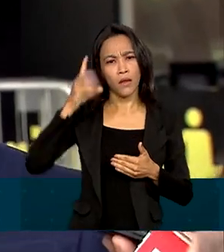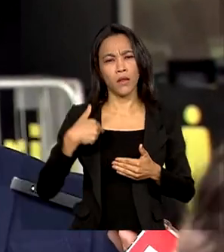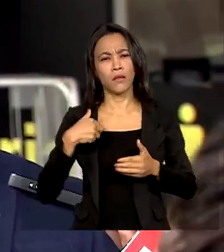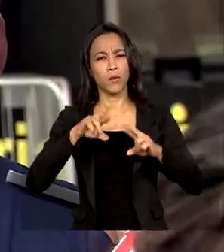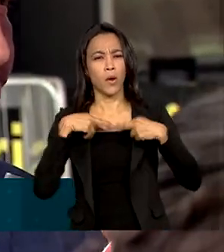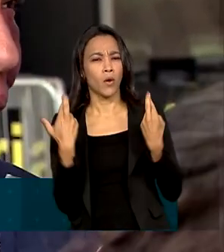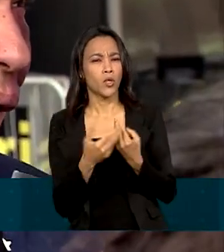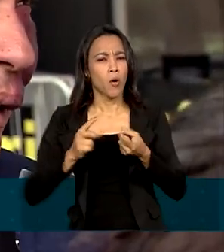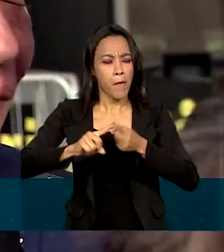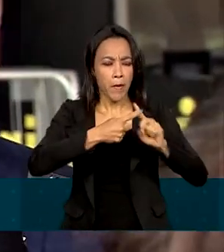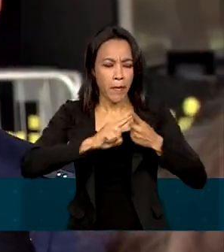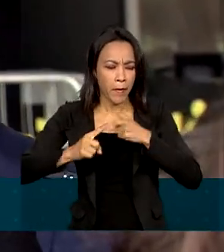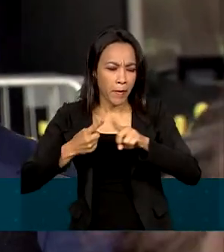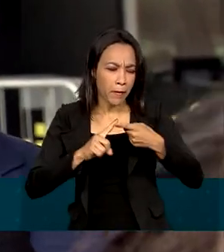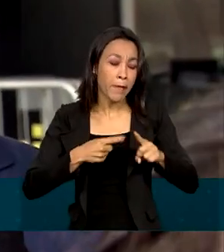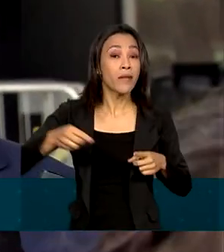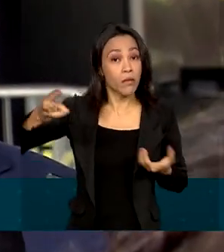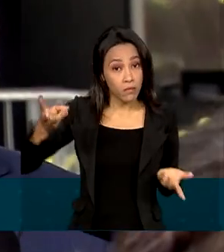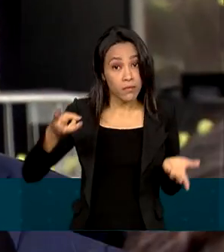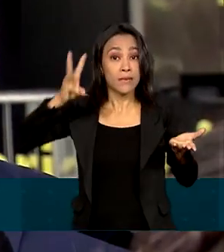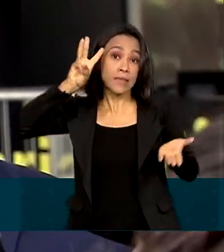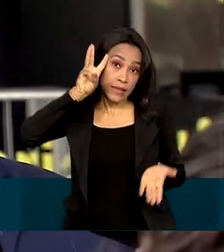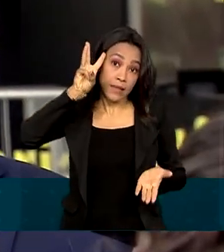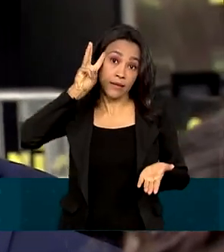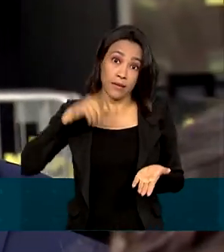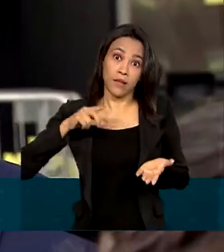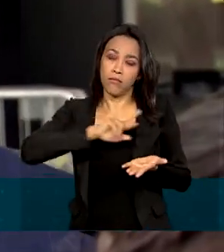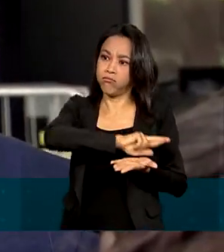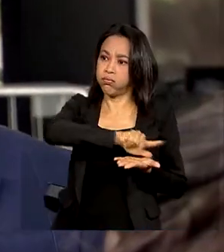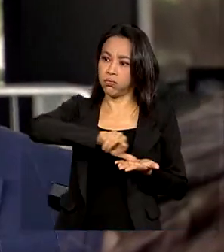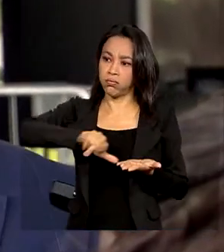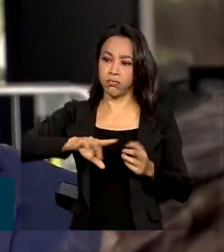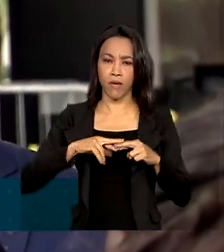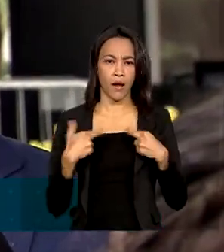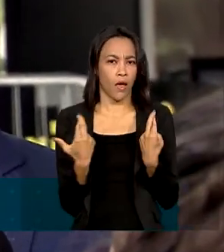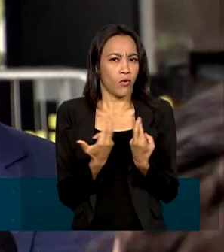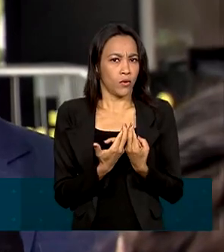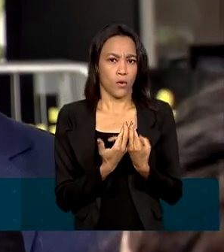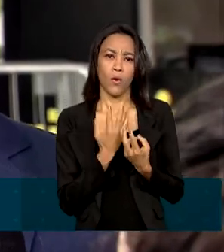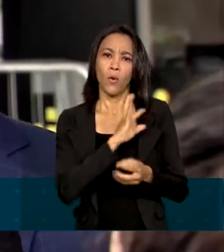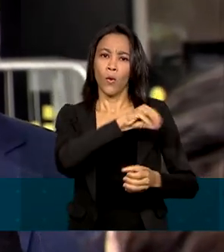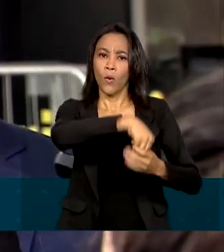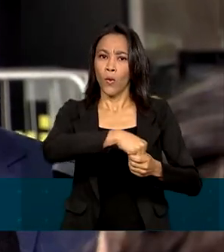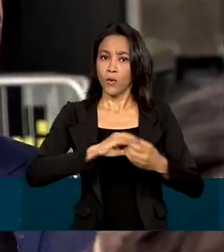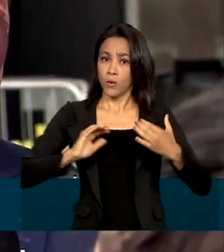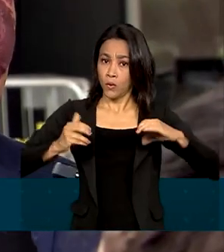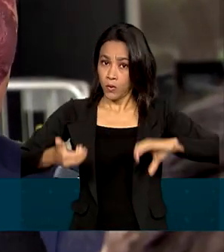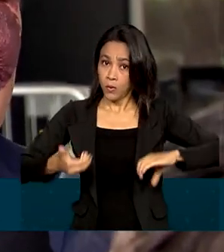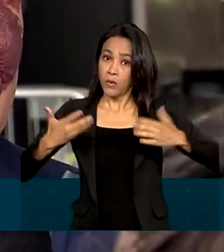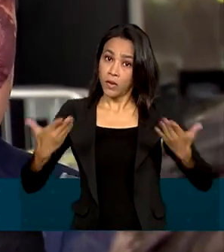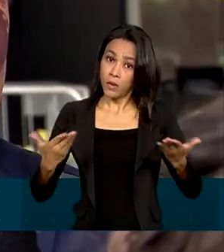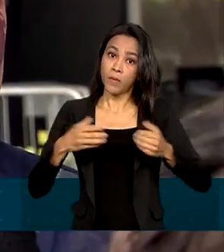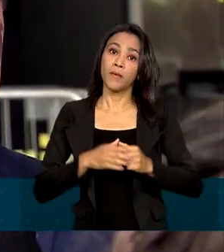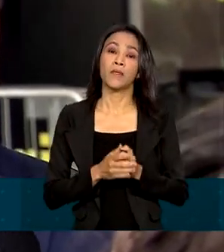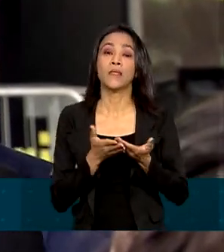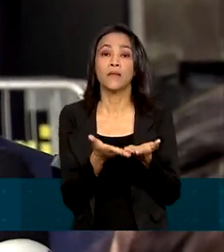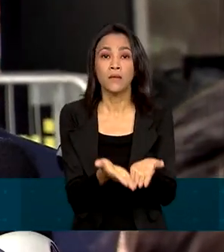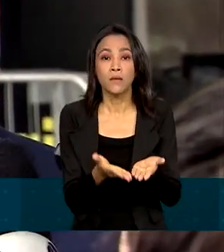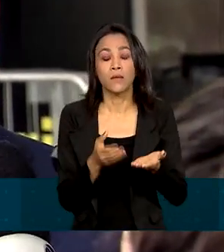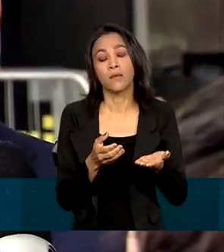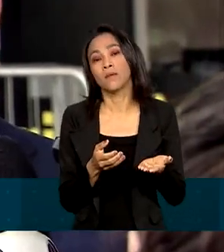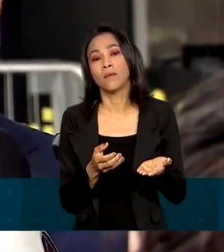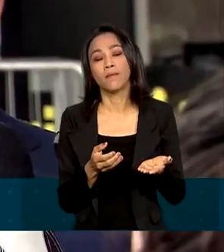a situação. Então, a terça é um dia que tem muitas reuniões, já é tradicional as reuniões. Então, esses fóruns, eles estão